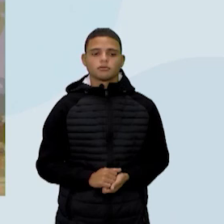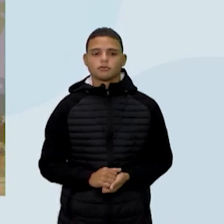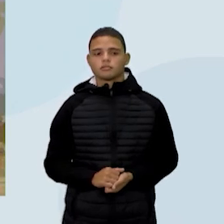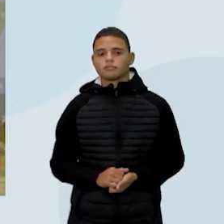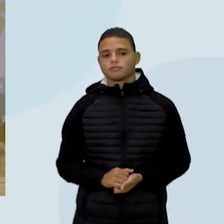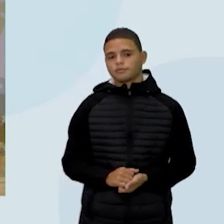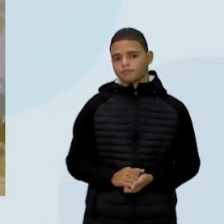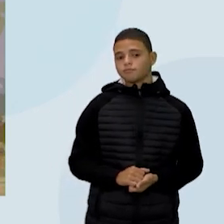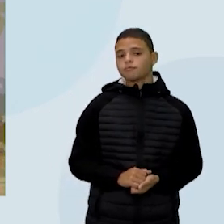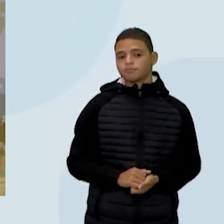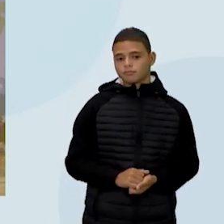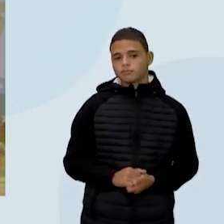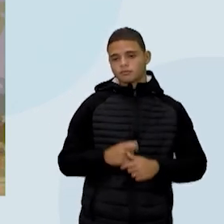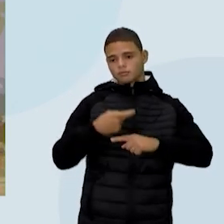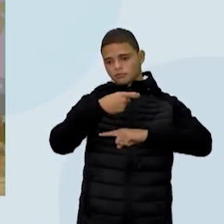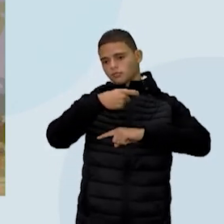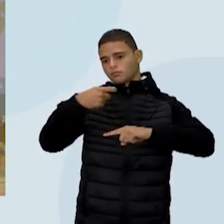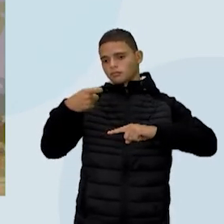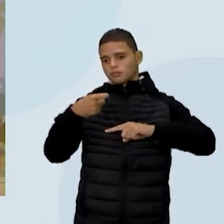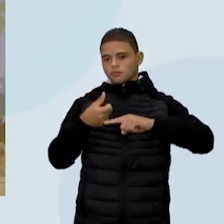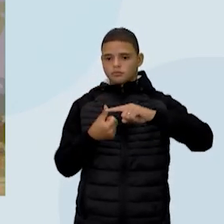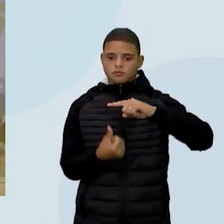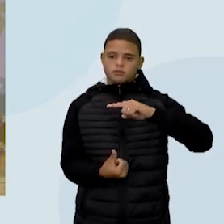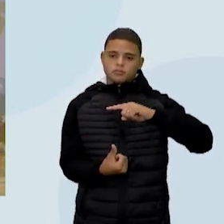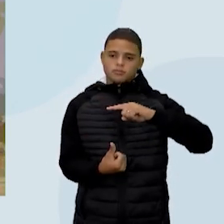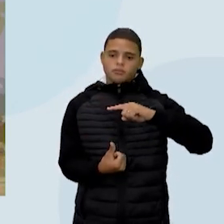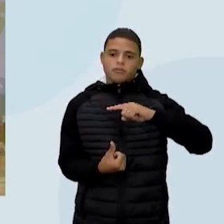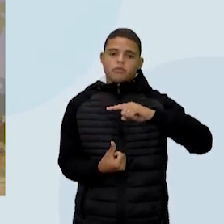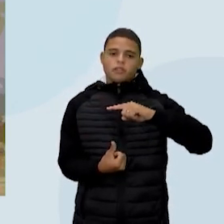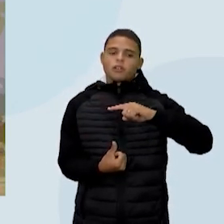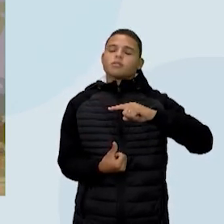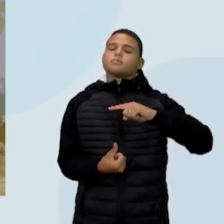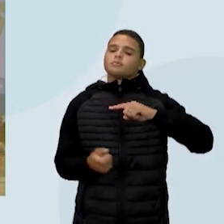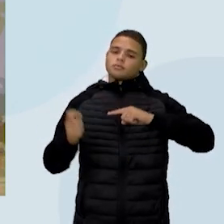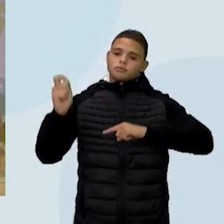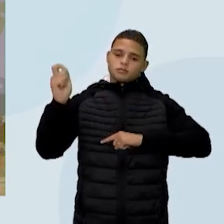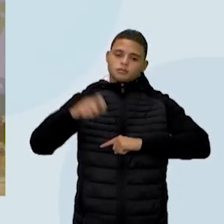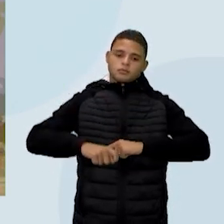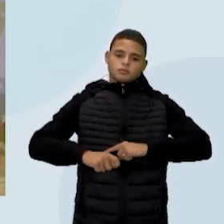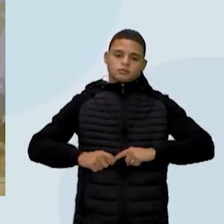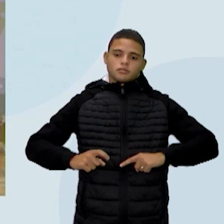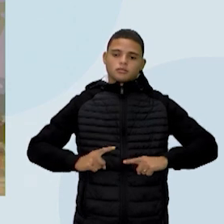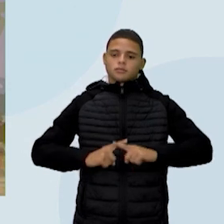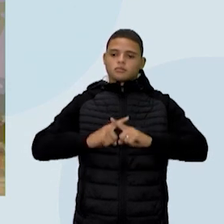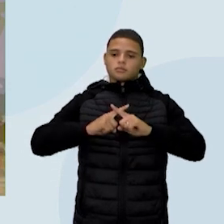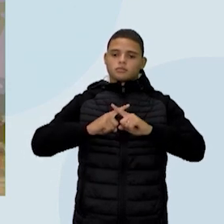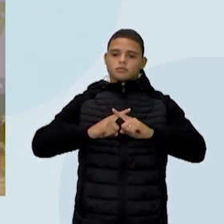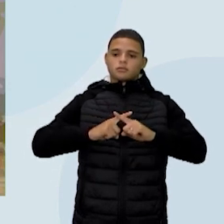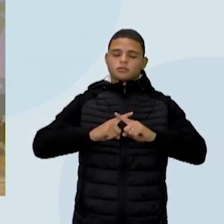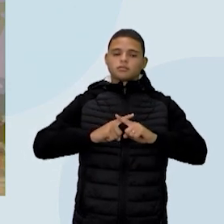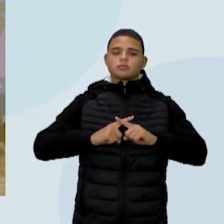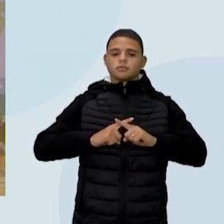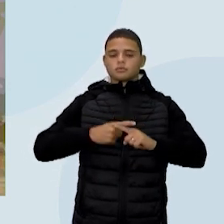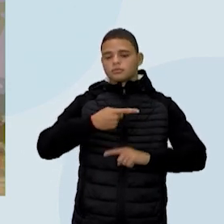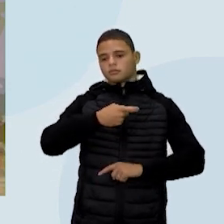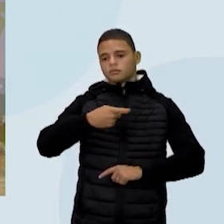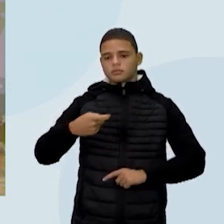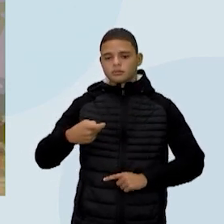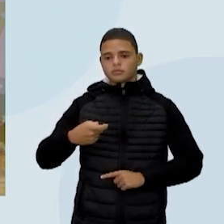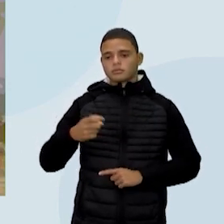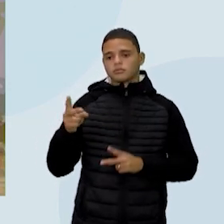Então, olha só, vou colocar o x para cima e aí sim eu vou multiplicar em x para poder